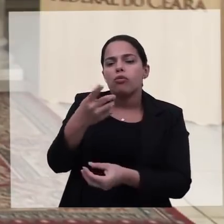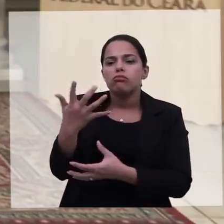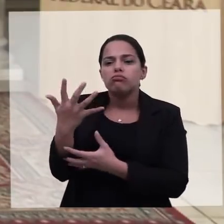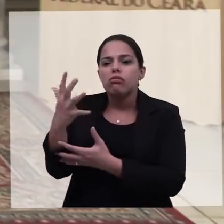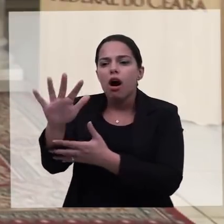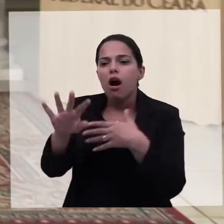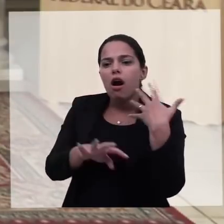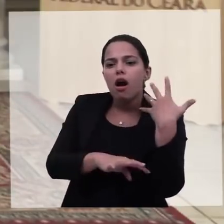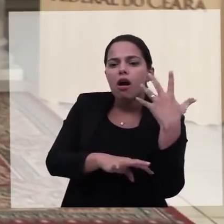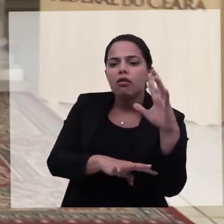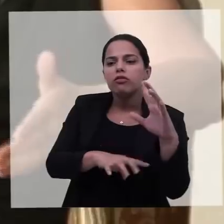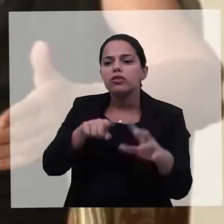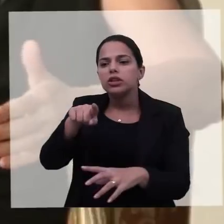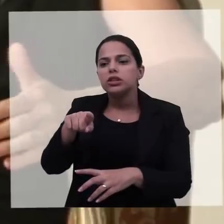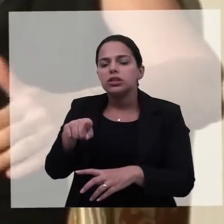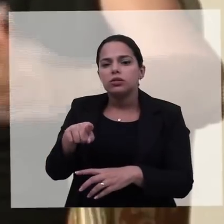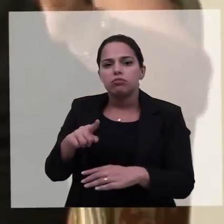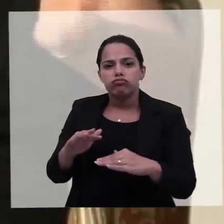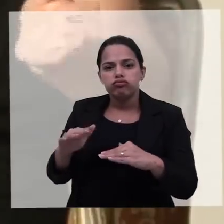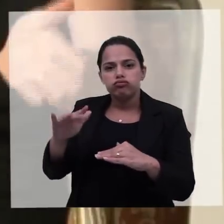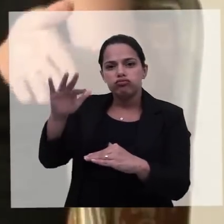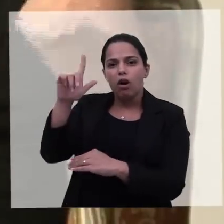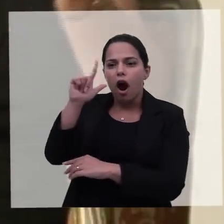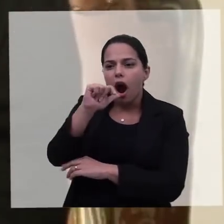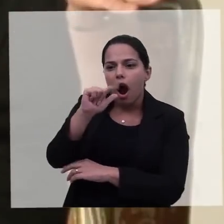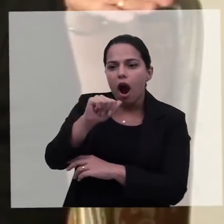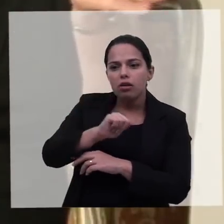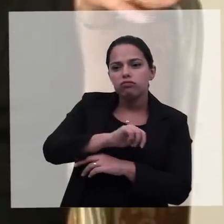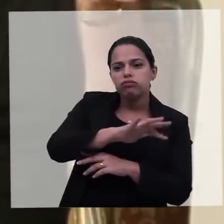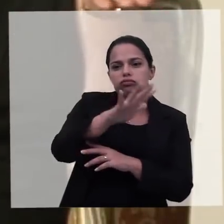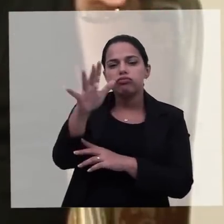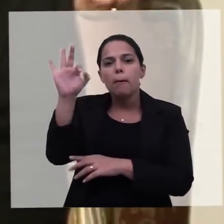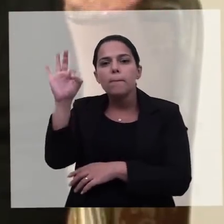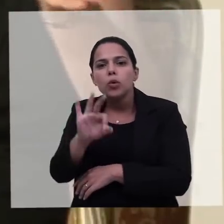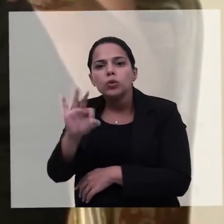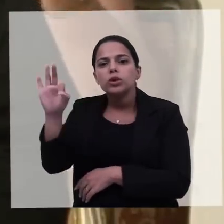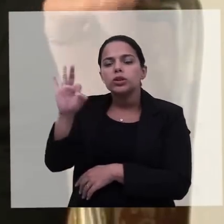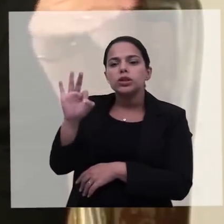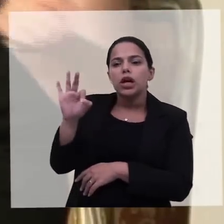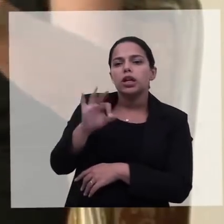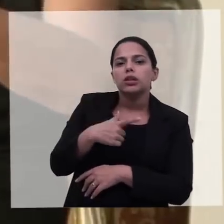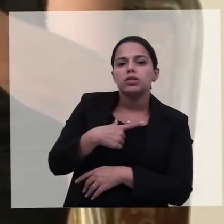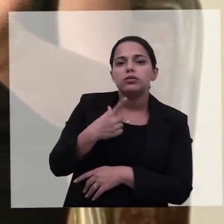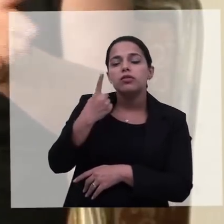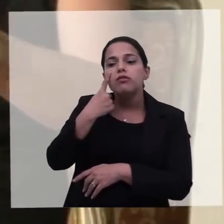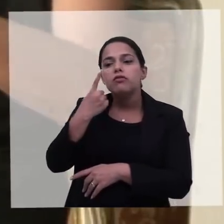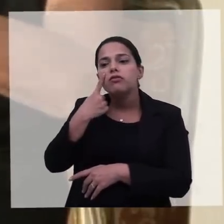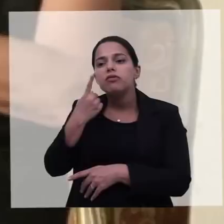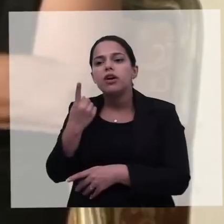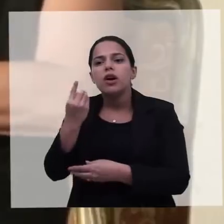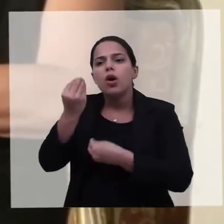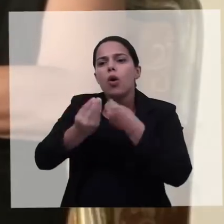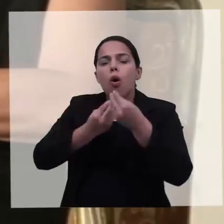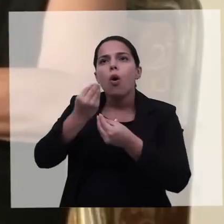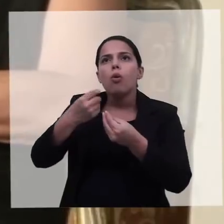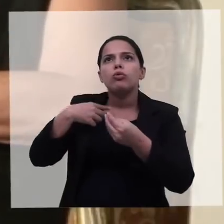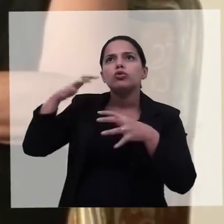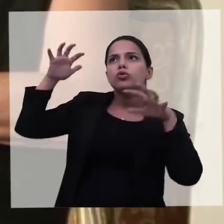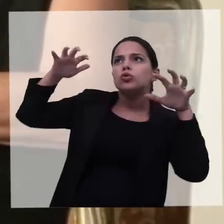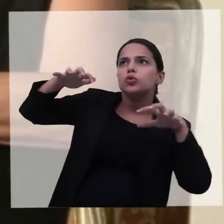tolerância da planta aos déficits hídricos, porque como a gente já buscando simular as incertezas dos